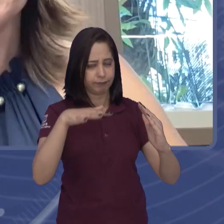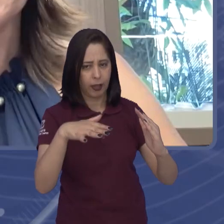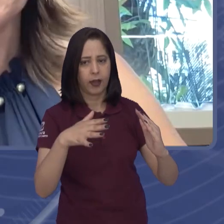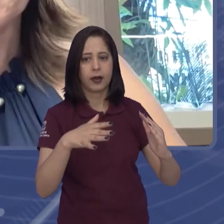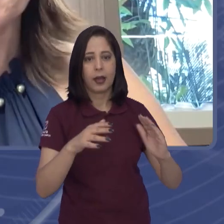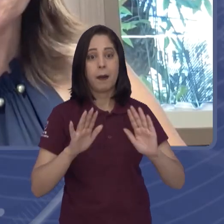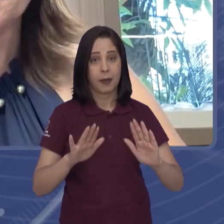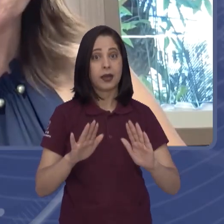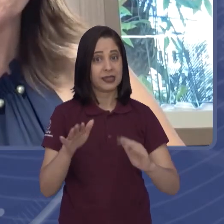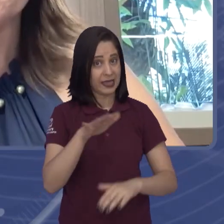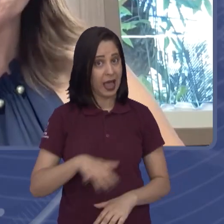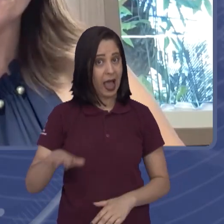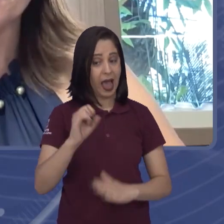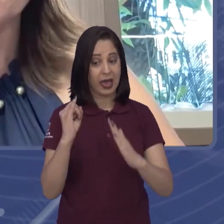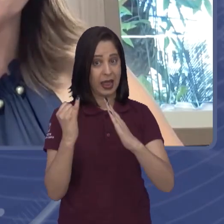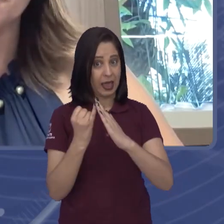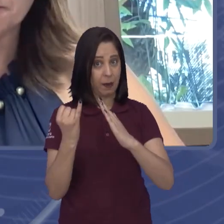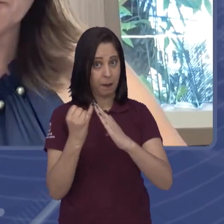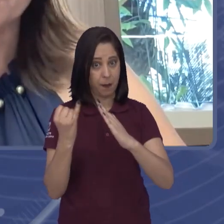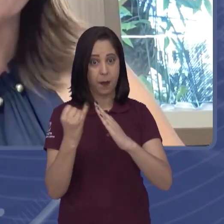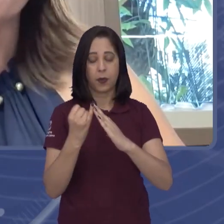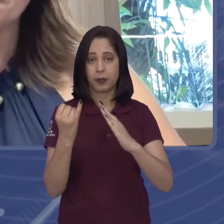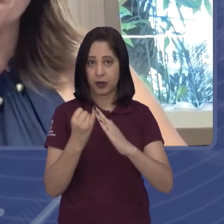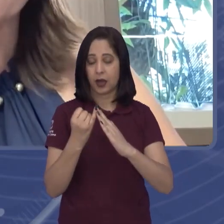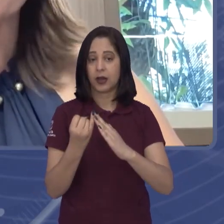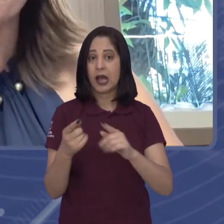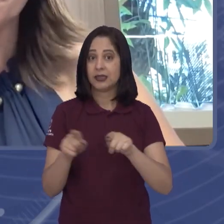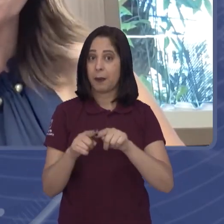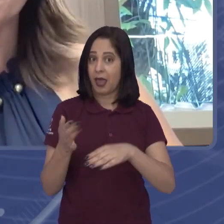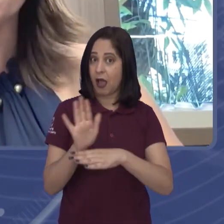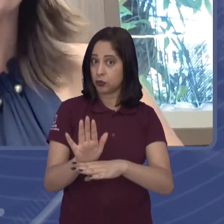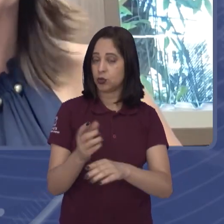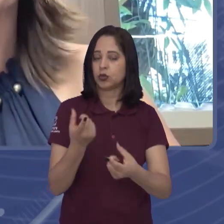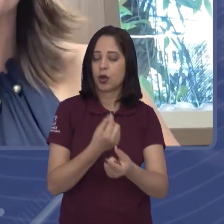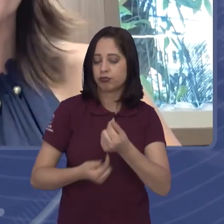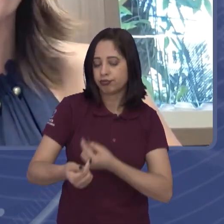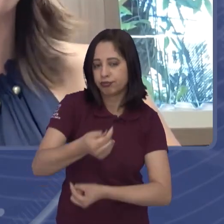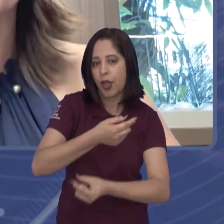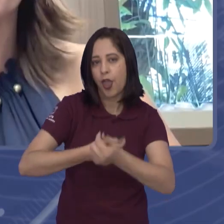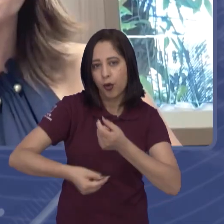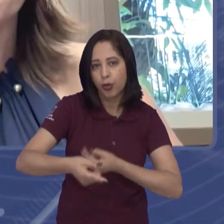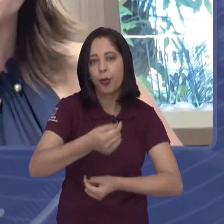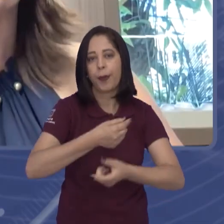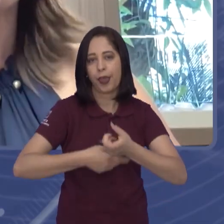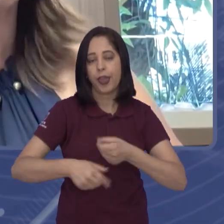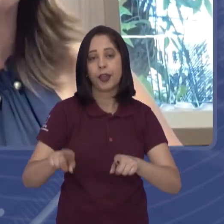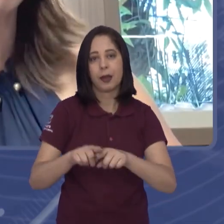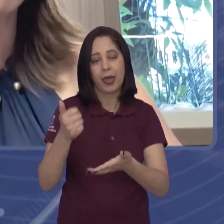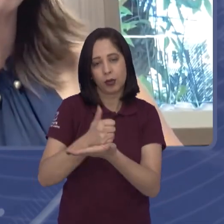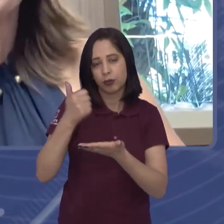setor imobiliário é um setor também muito importante, né, que movimenta também muito a economia, a geração de empregos